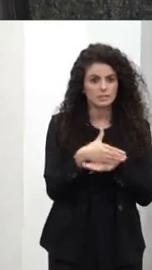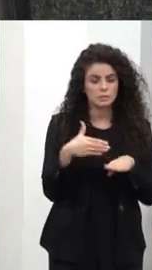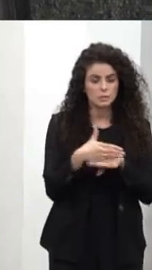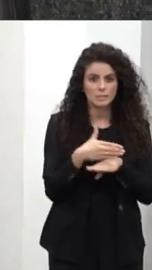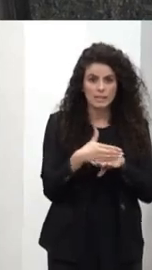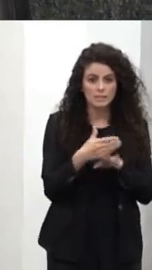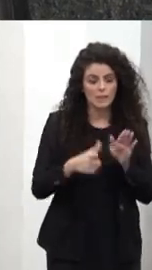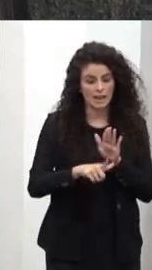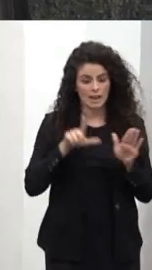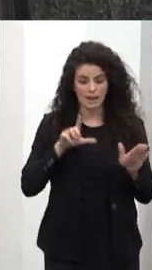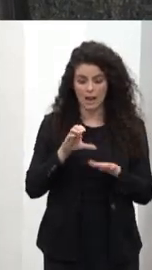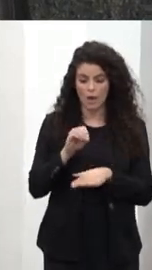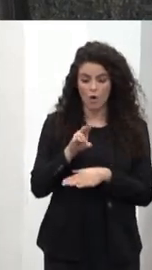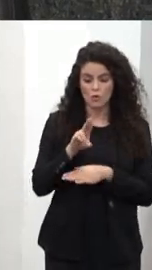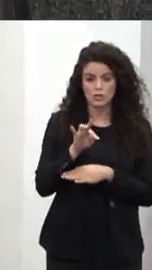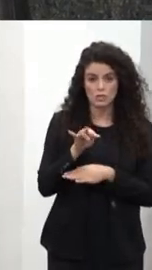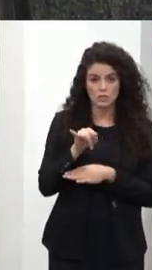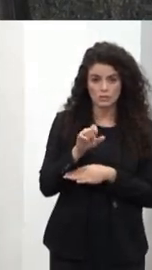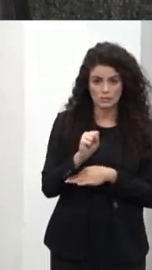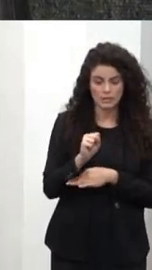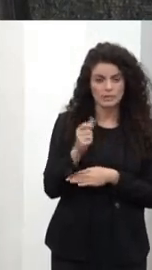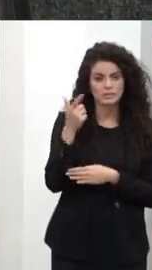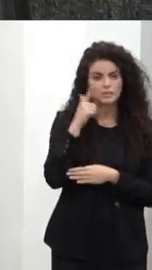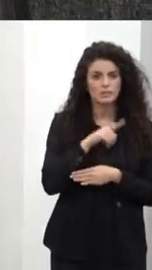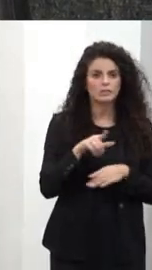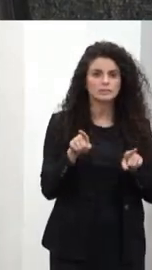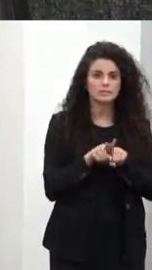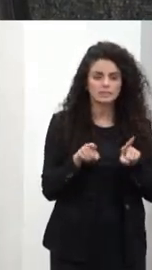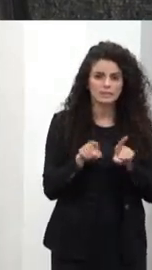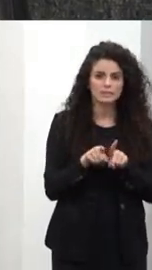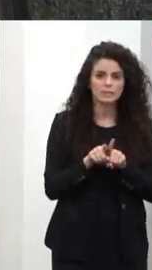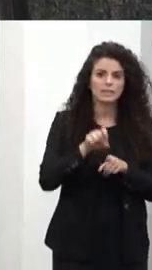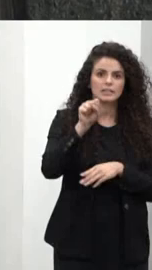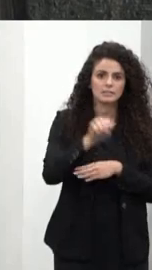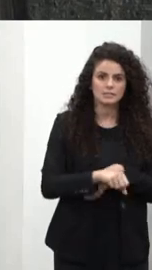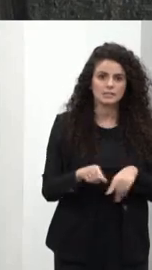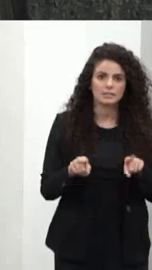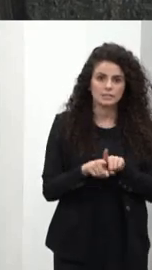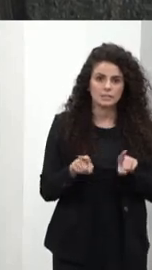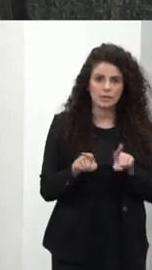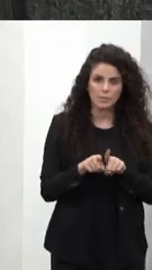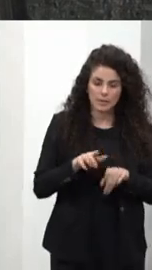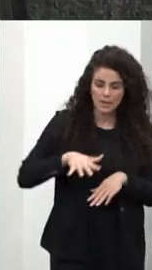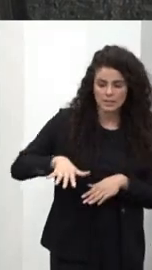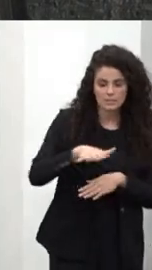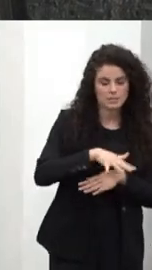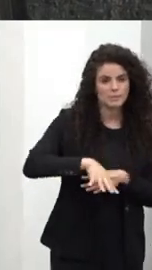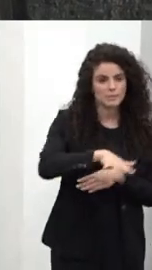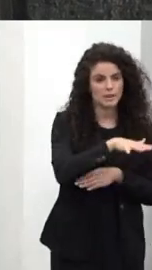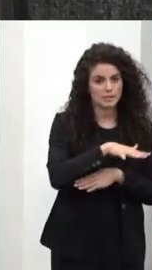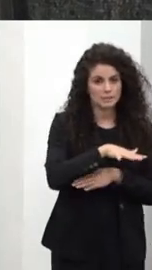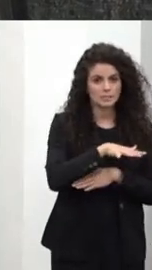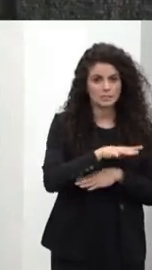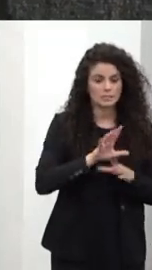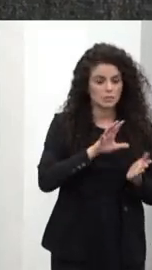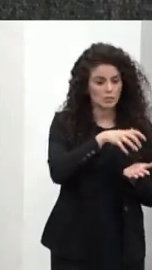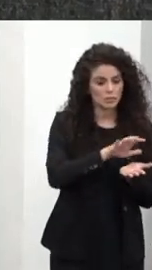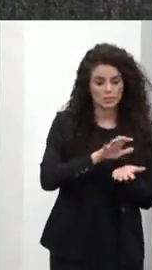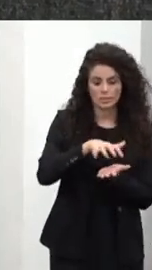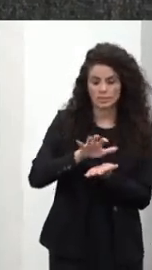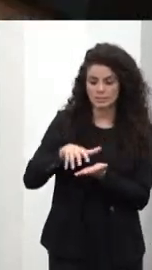a construção das oitivas para que atendam as demandas locais e regionais do Estado de Santa Catarina